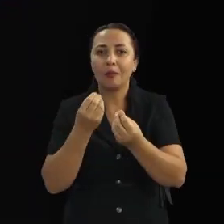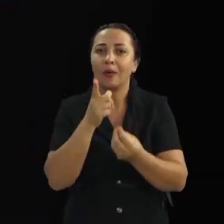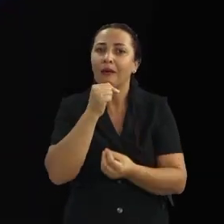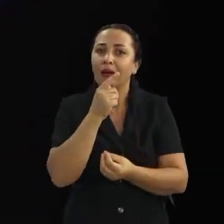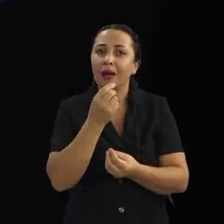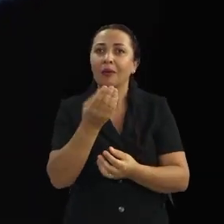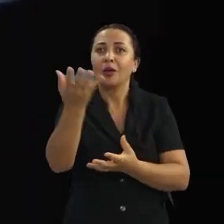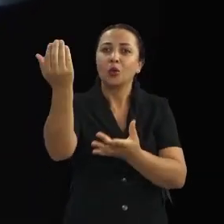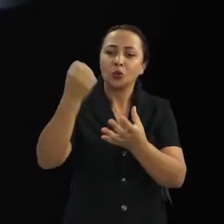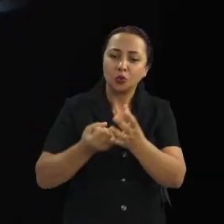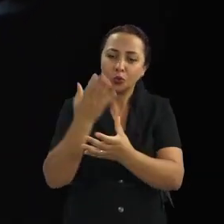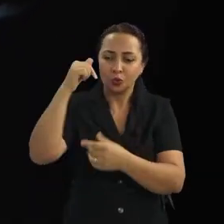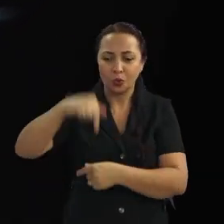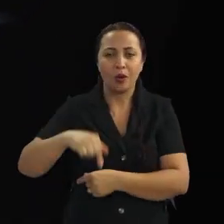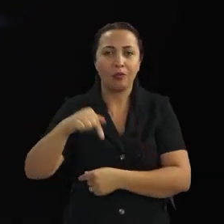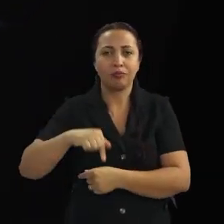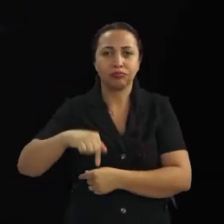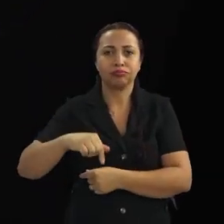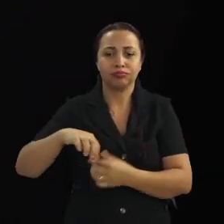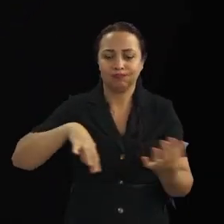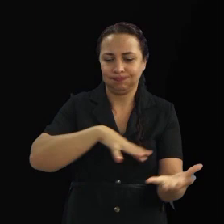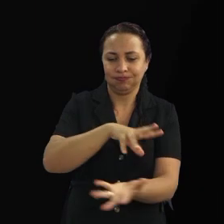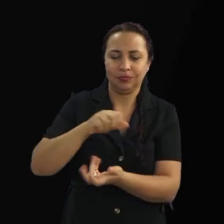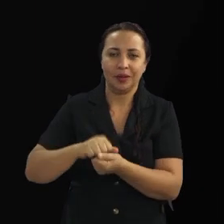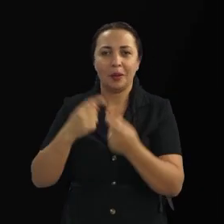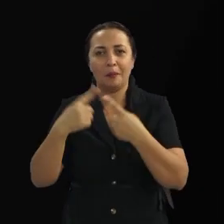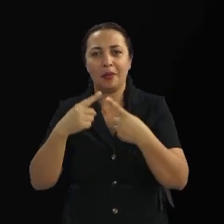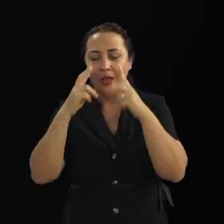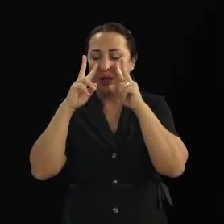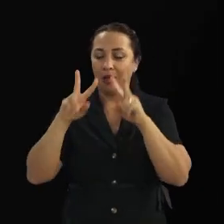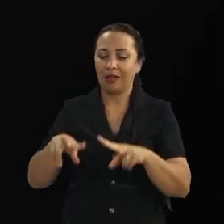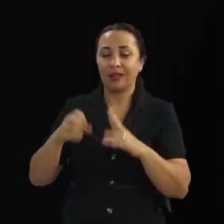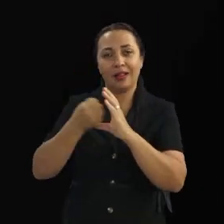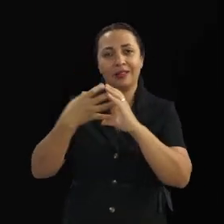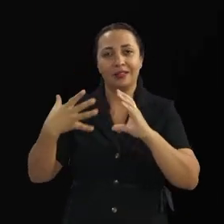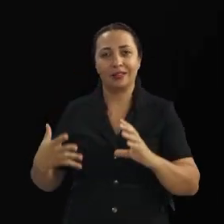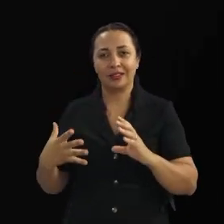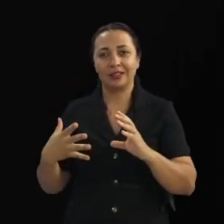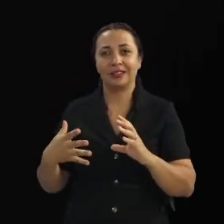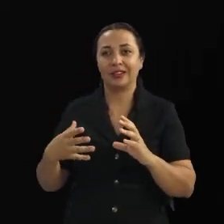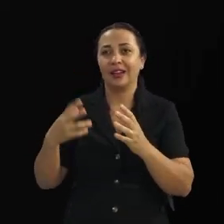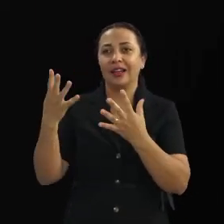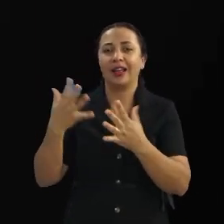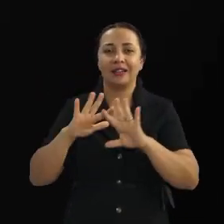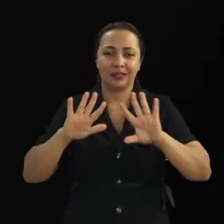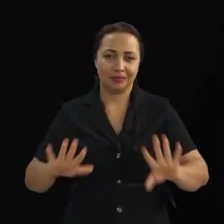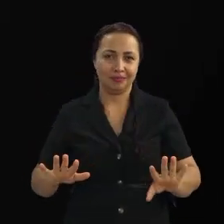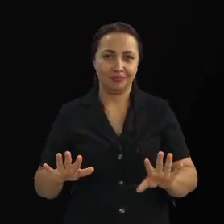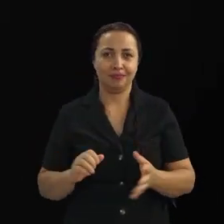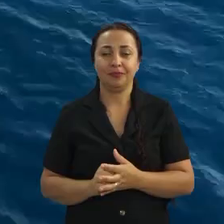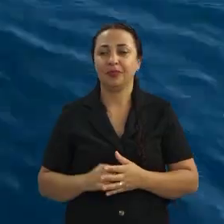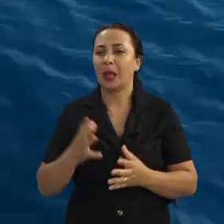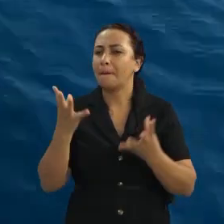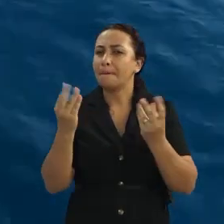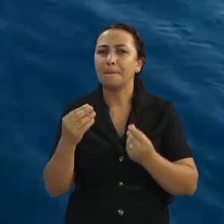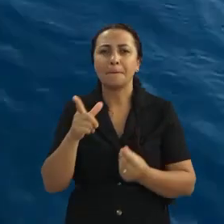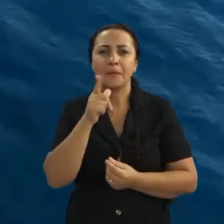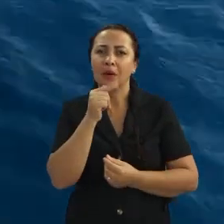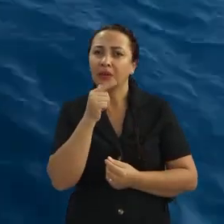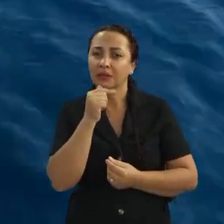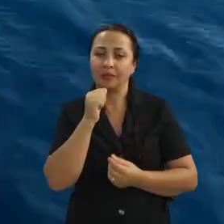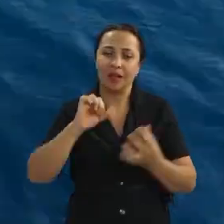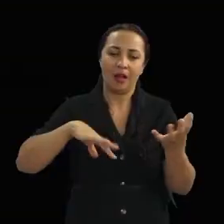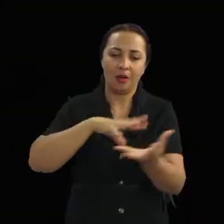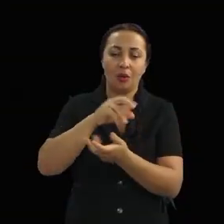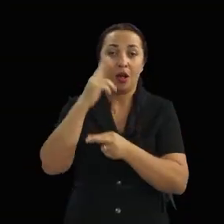a água Veio parar dentro do nosso planeta e olha para o planeta terra é a característica da terra é a seguinte a quantidade de